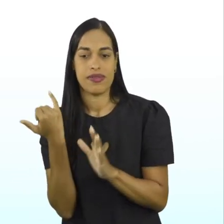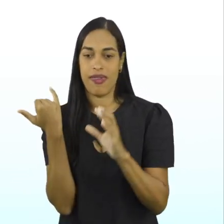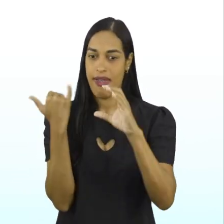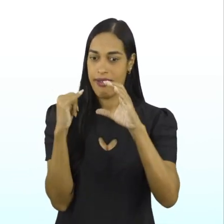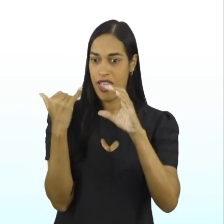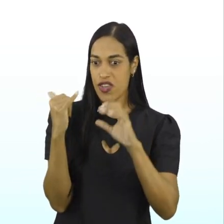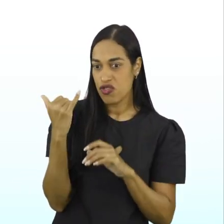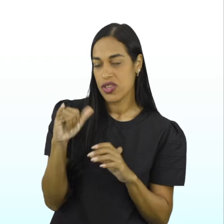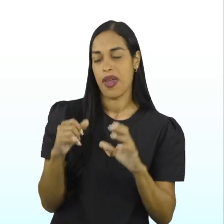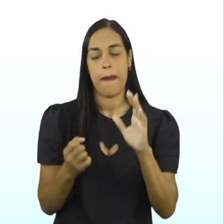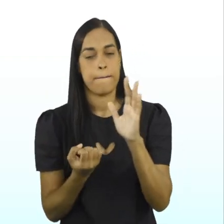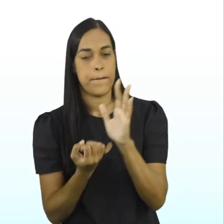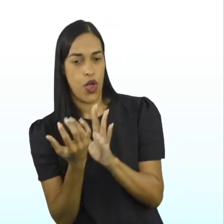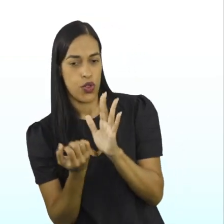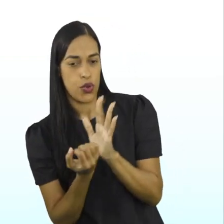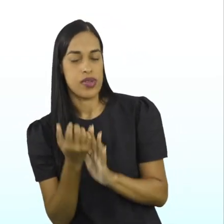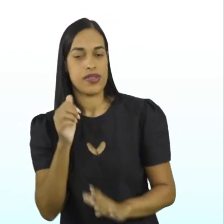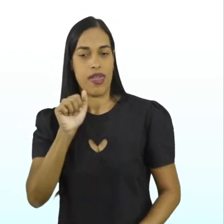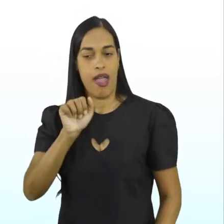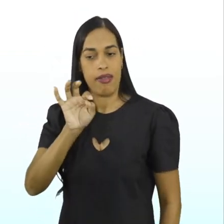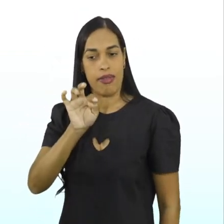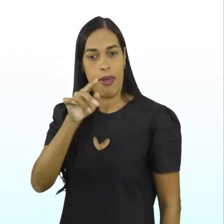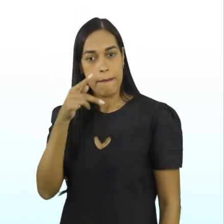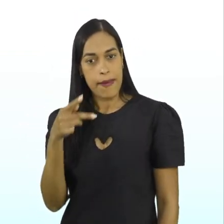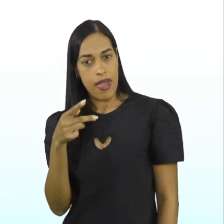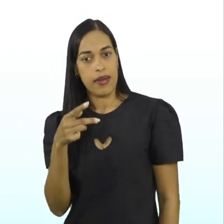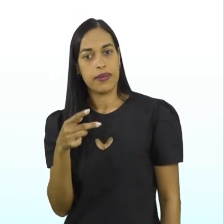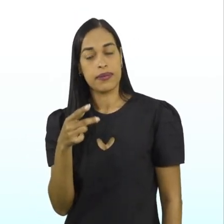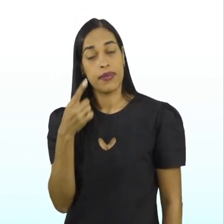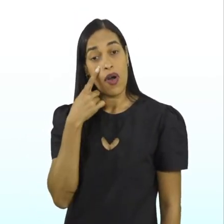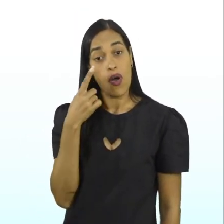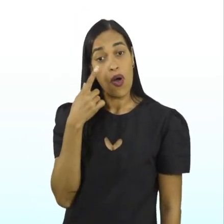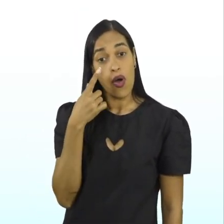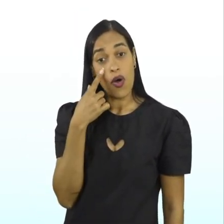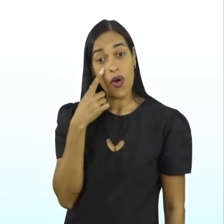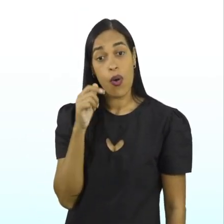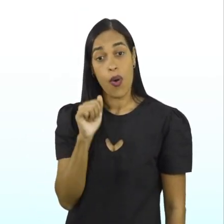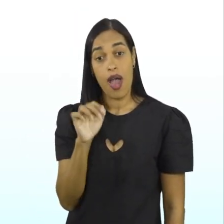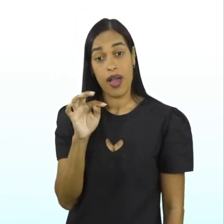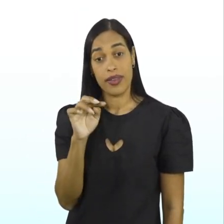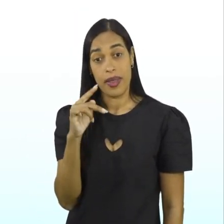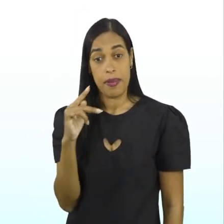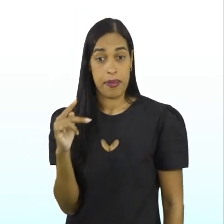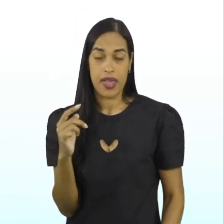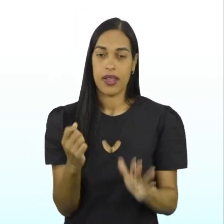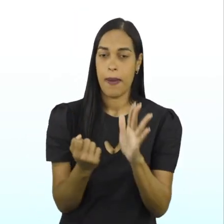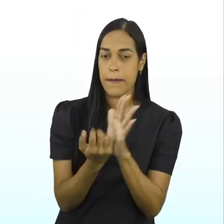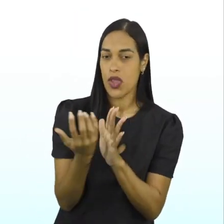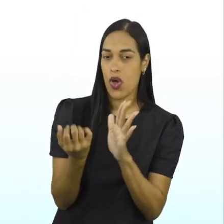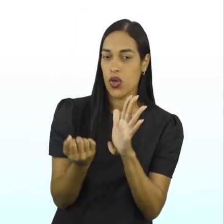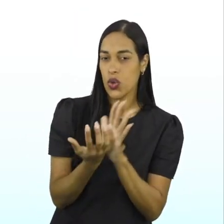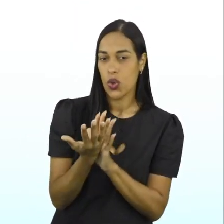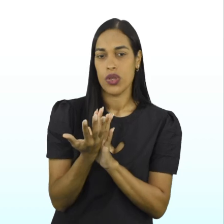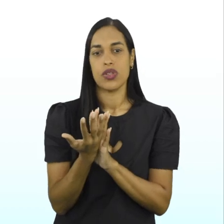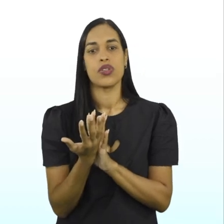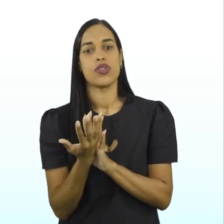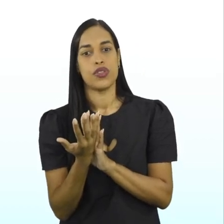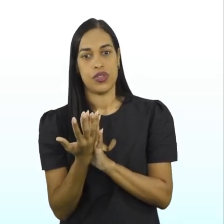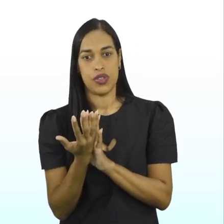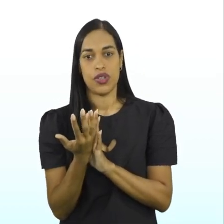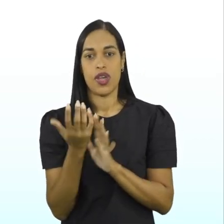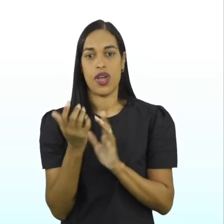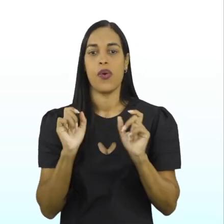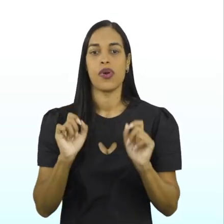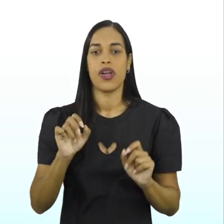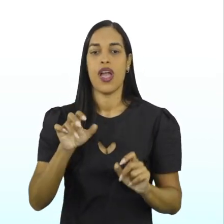produzem ATP. E o ATP que a mitocôndria produz, olha para mim, o ATP que a mitocôndria produz é num processo